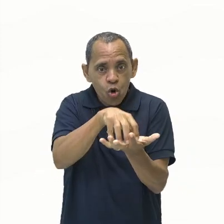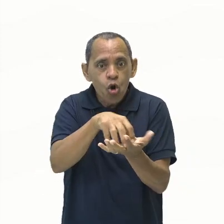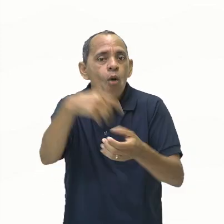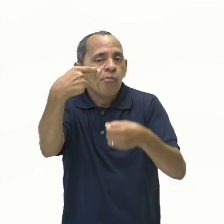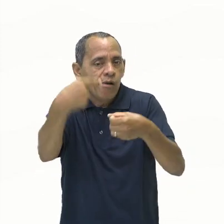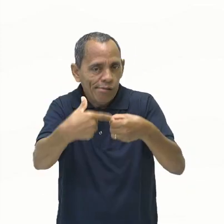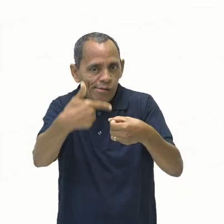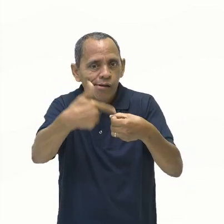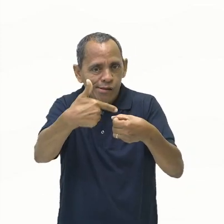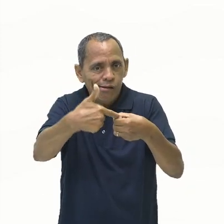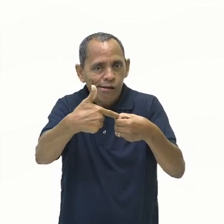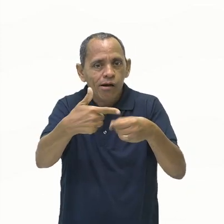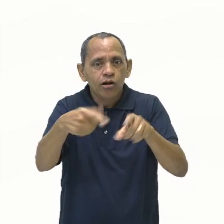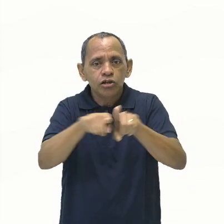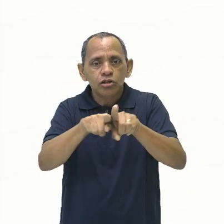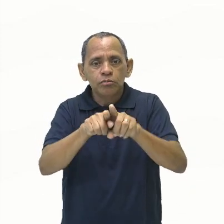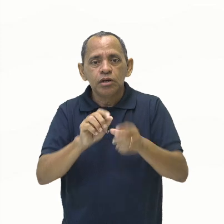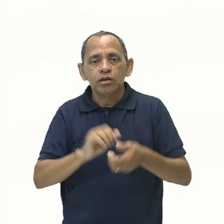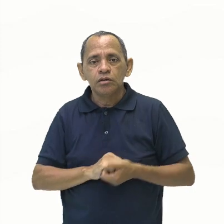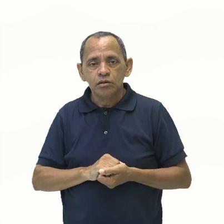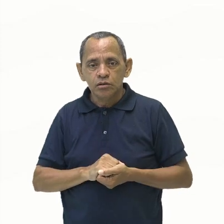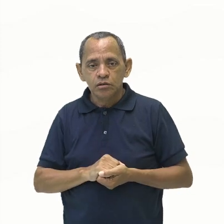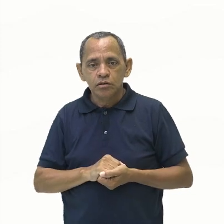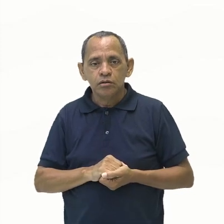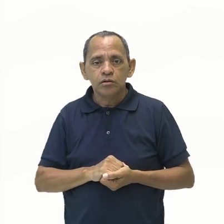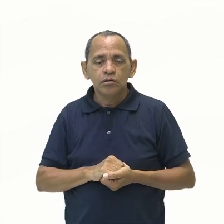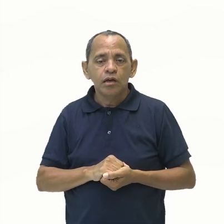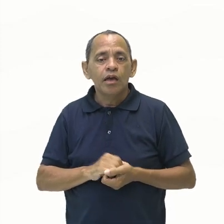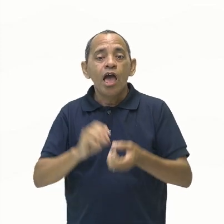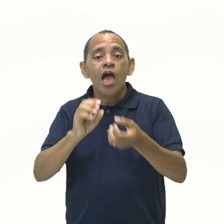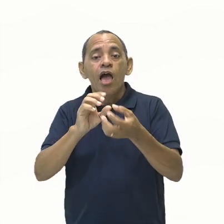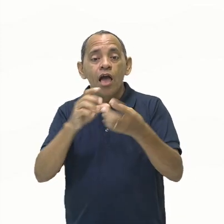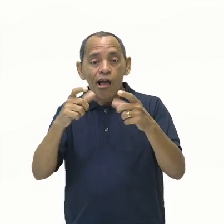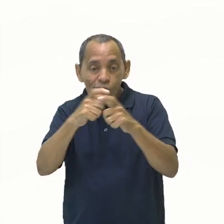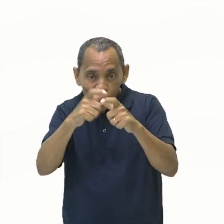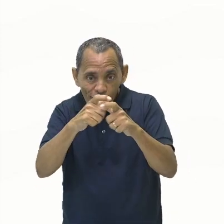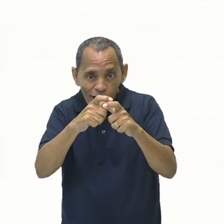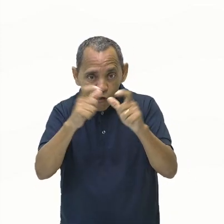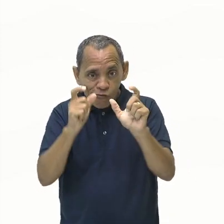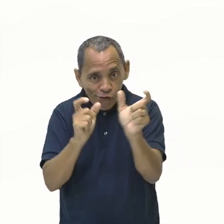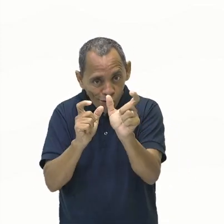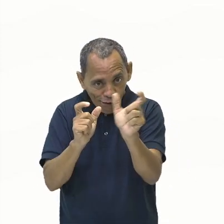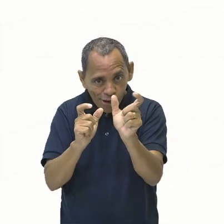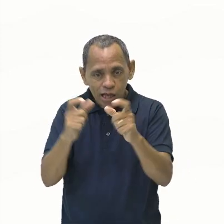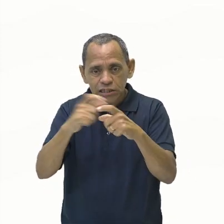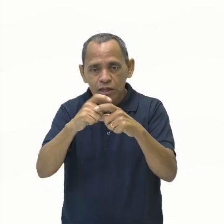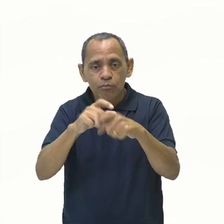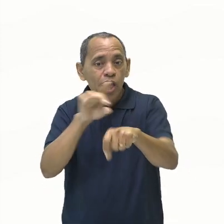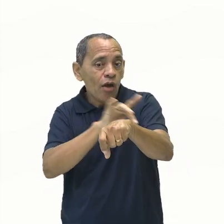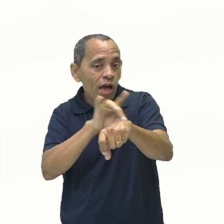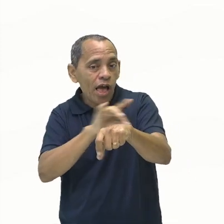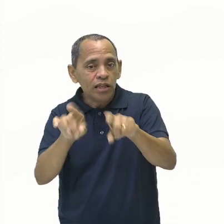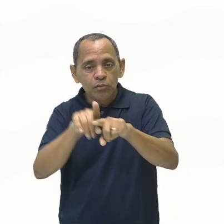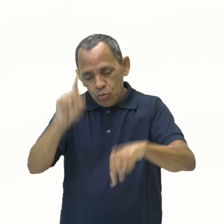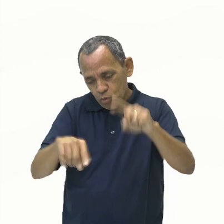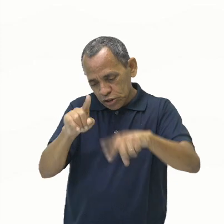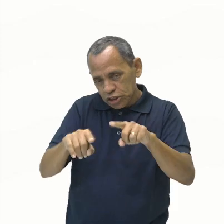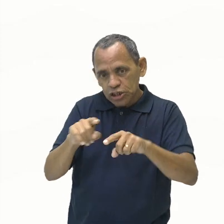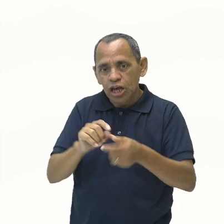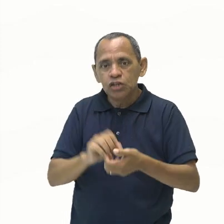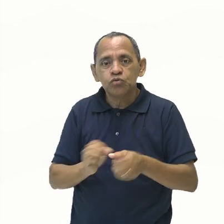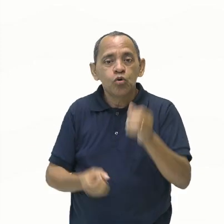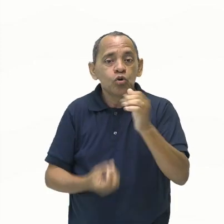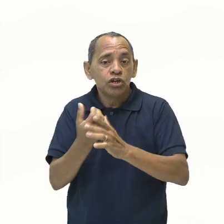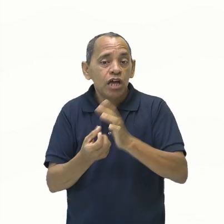combustível, a queima de carvão, a queima da gasolina, a queima de materiais que vão